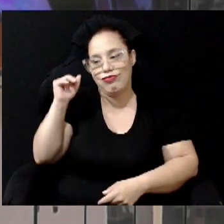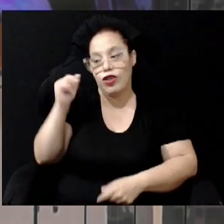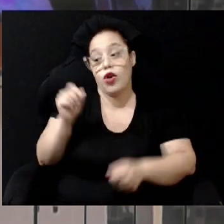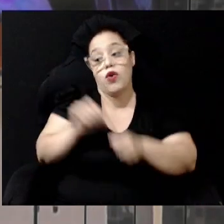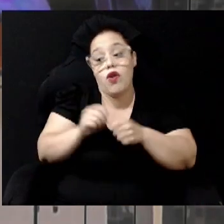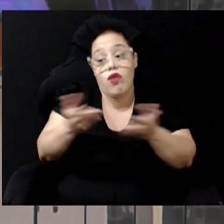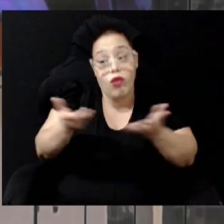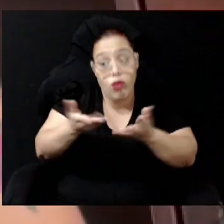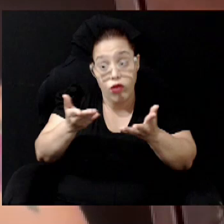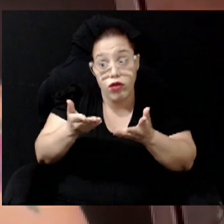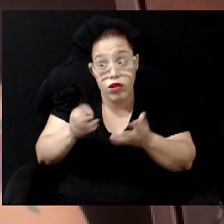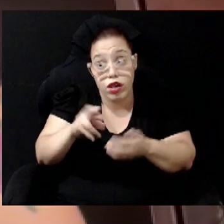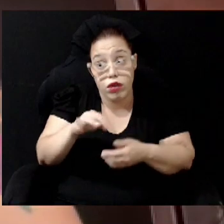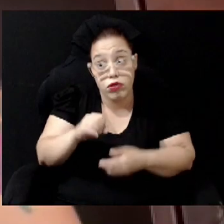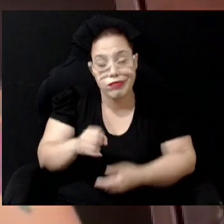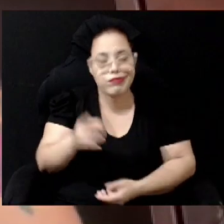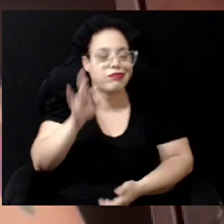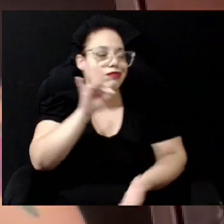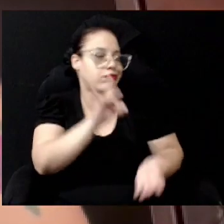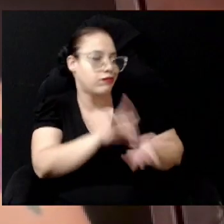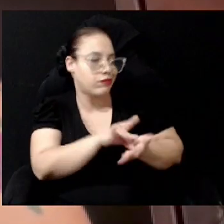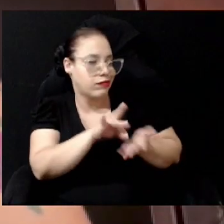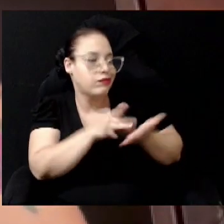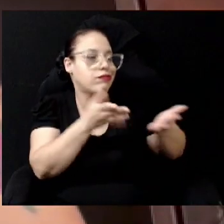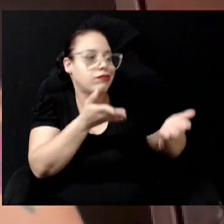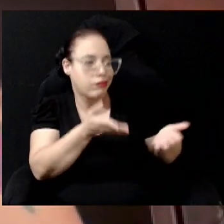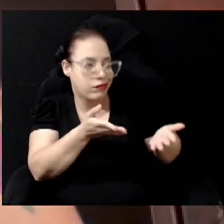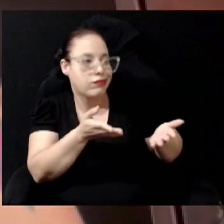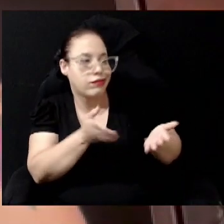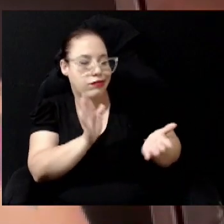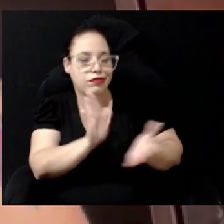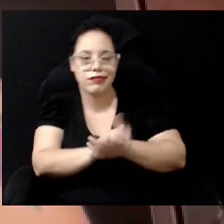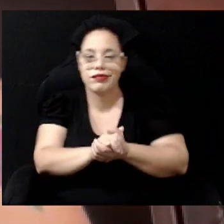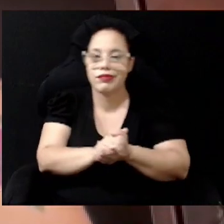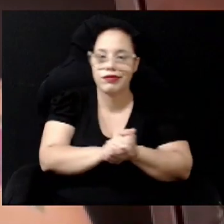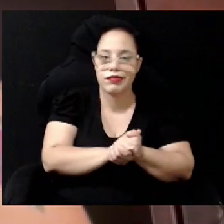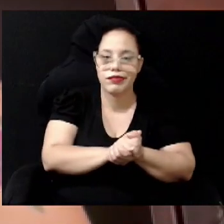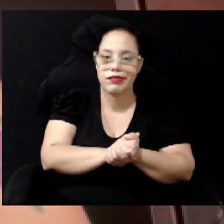Simone? Sim, exatamente, exatamente. Porque essa